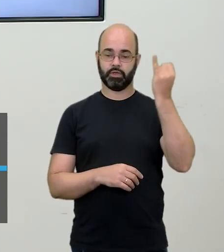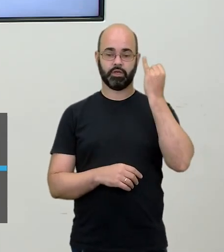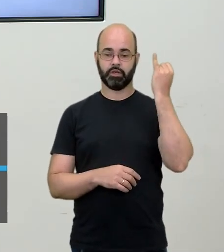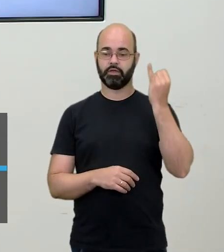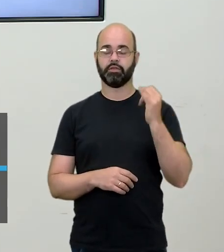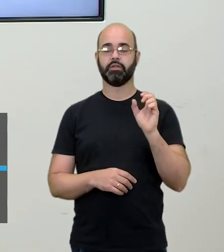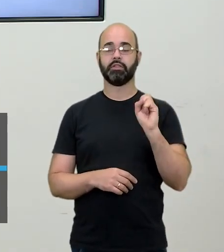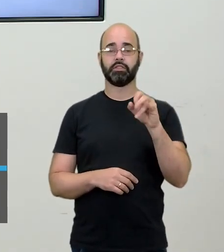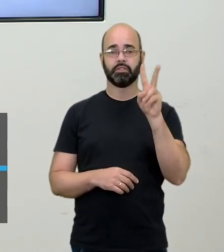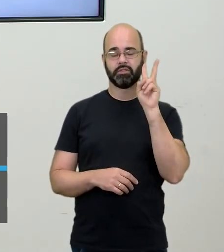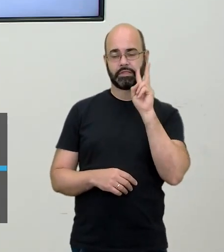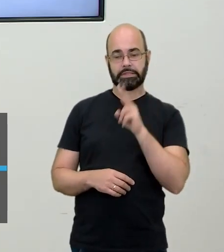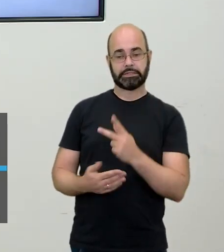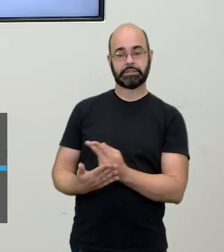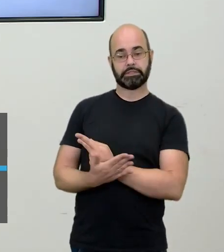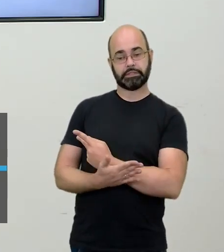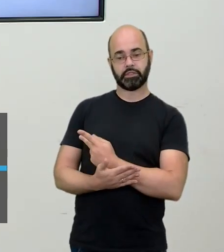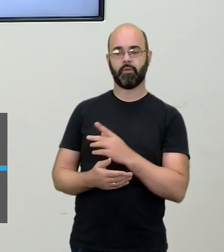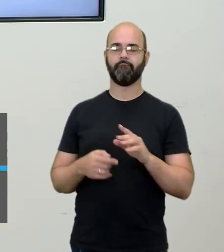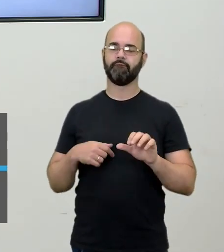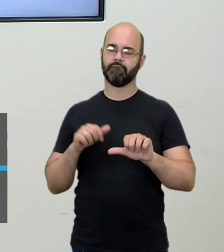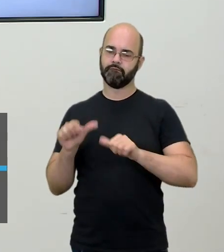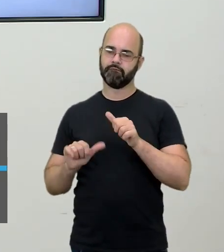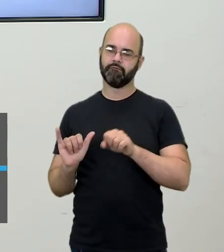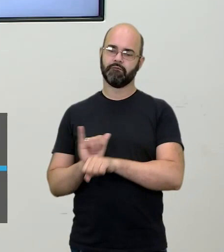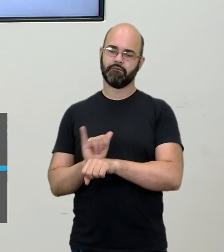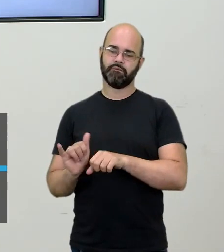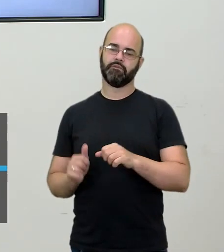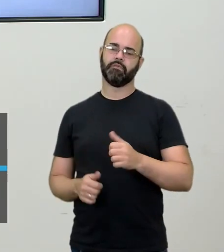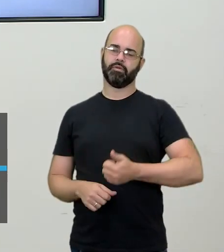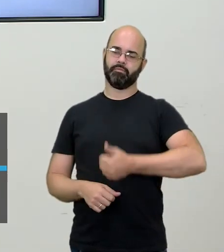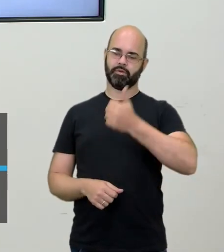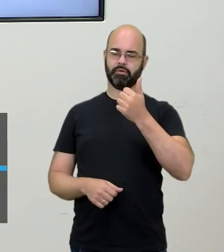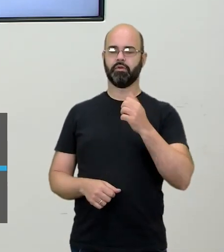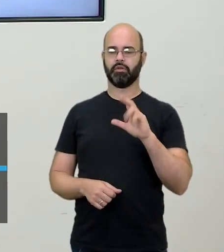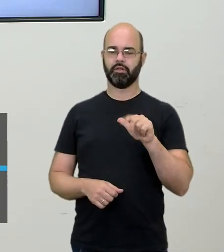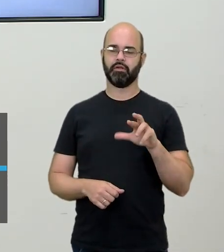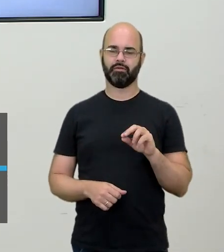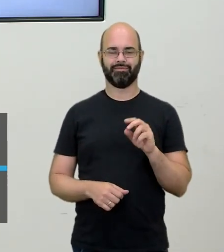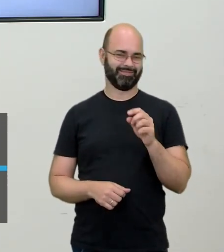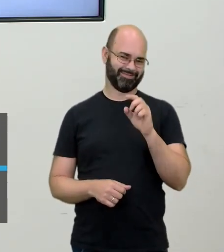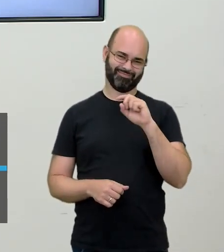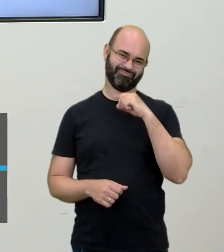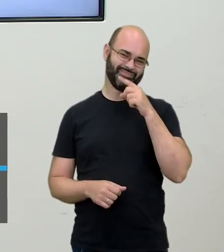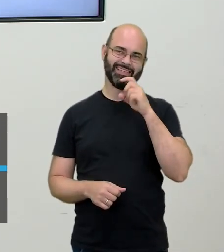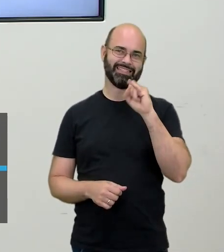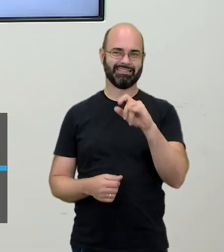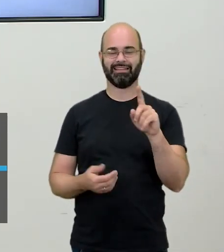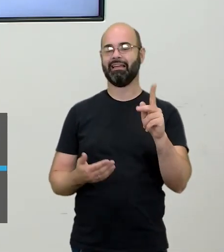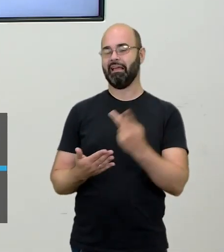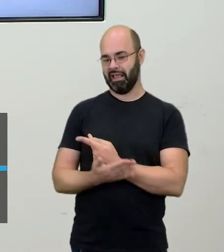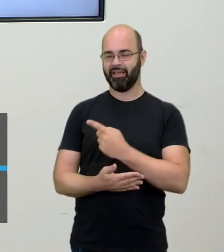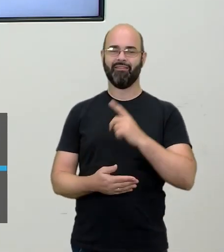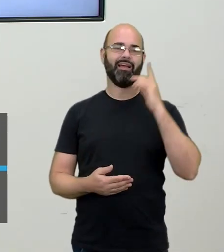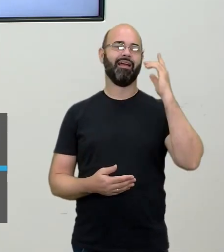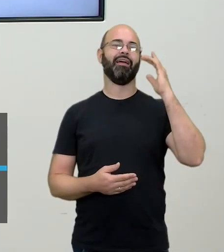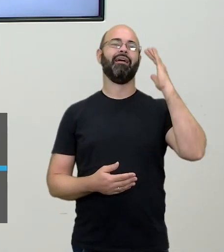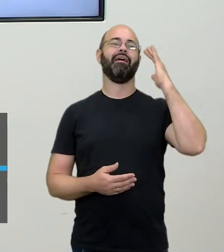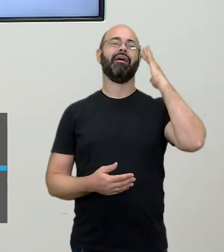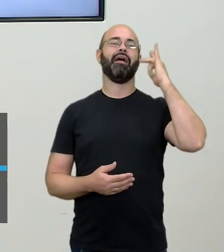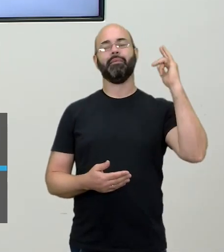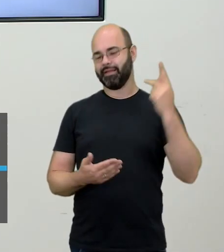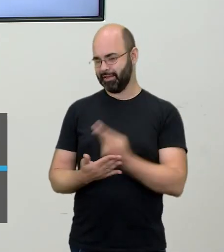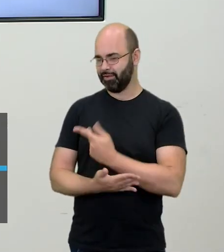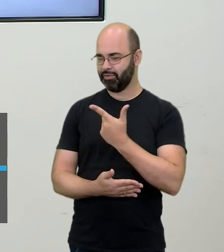o erro também e não o comete mais. Não adianta, né? Você cometeu um erro, tal, aí na próxima aula você vai lá e comete o